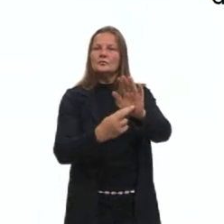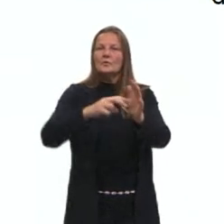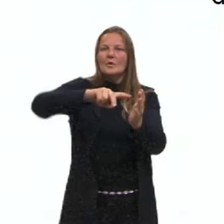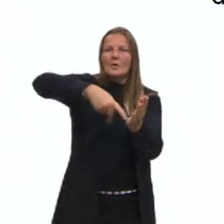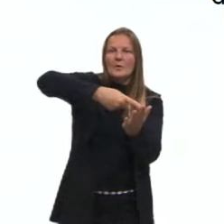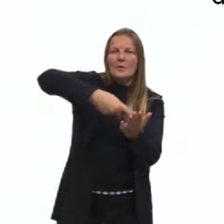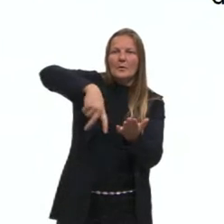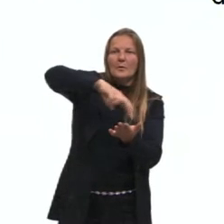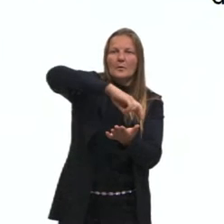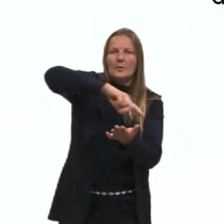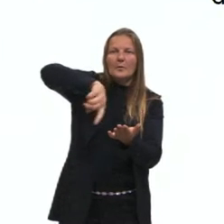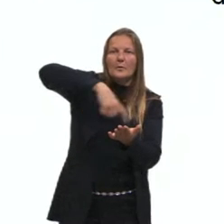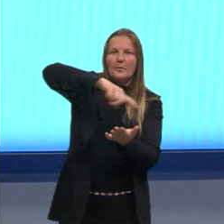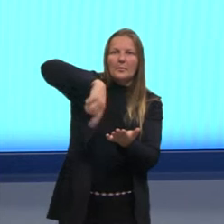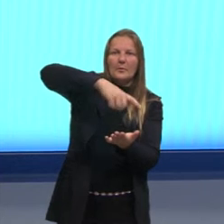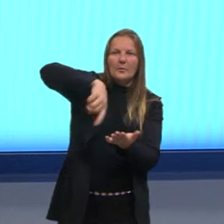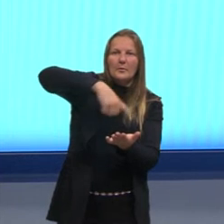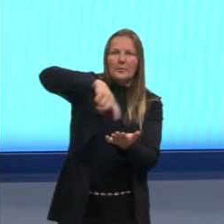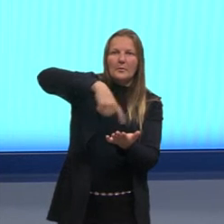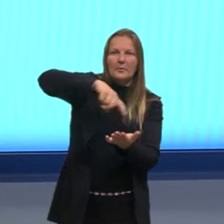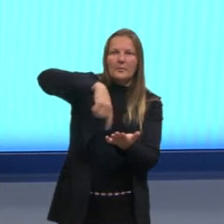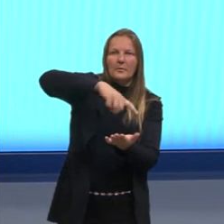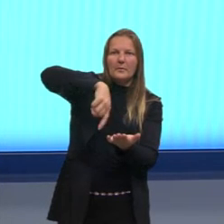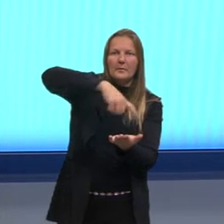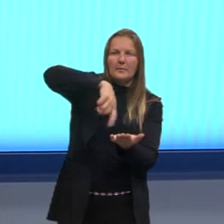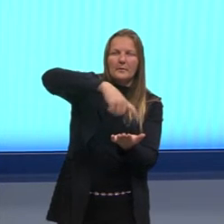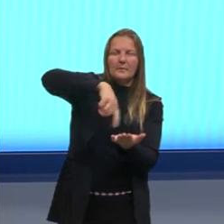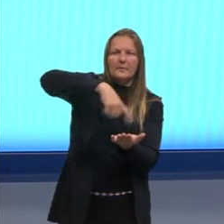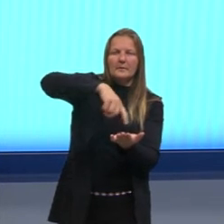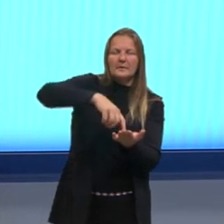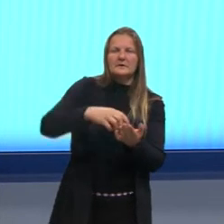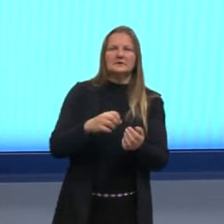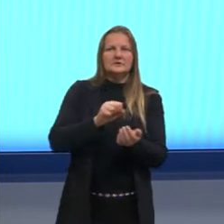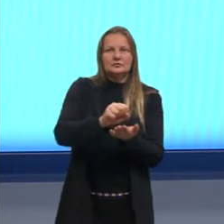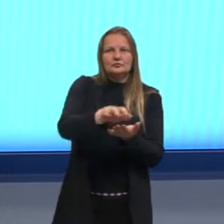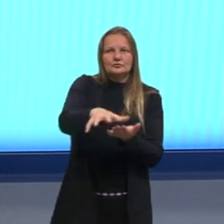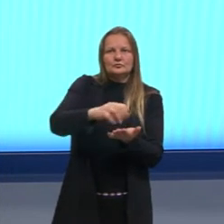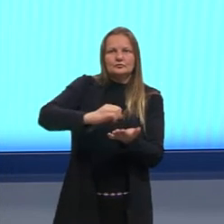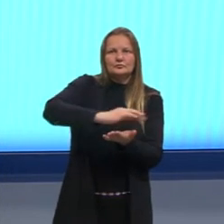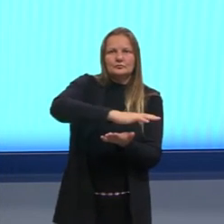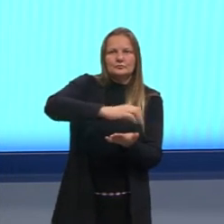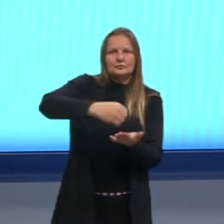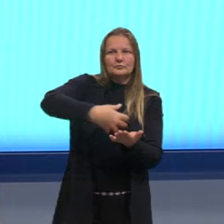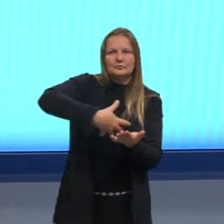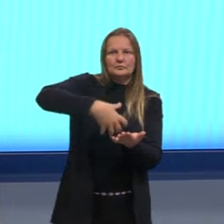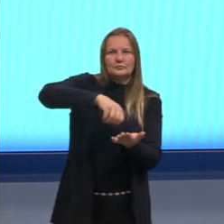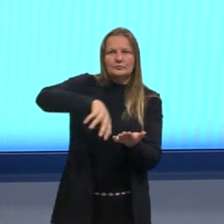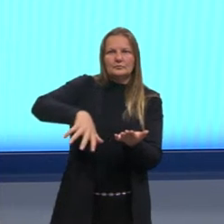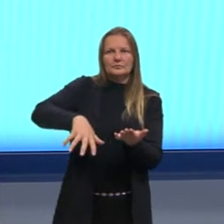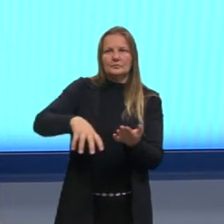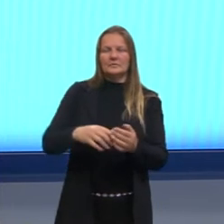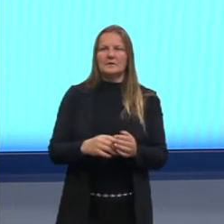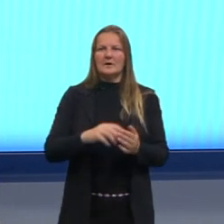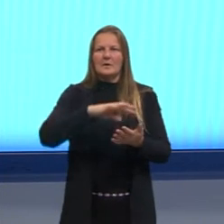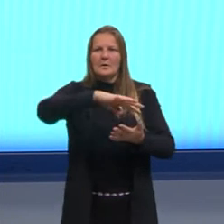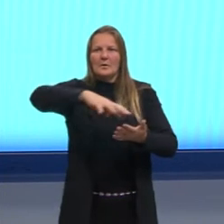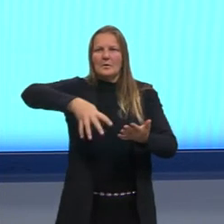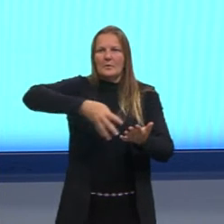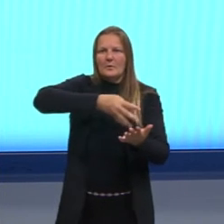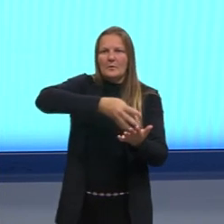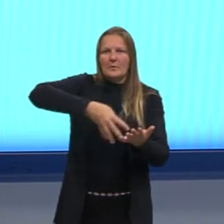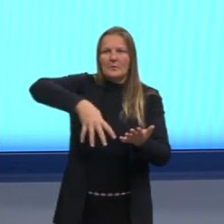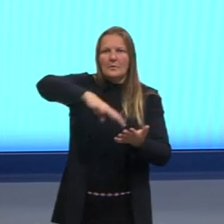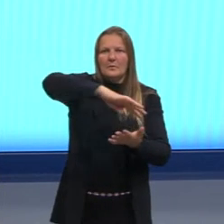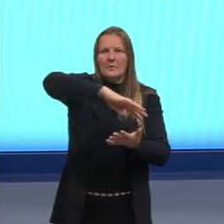a gente pode ver nas imagens, né? Aqui a gente consegue ver a representação da frente de onda e aqui como